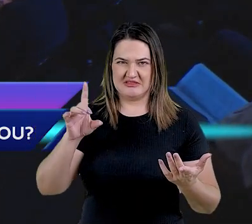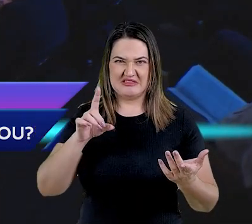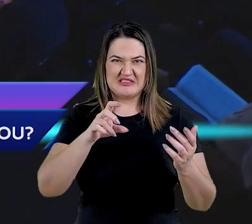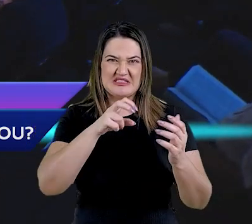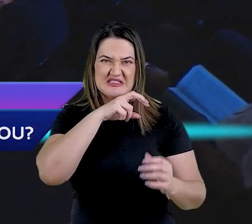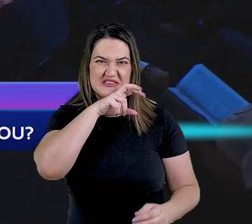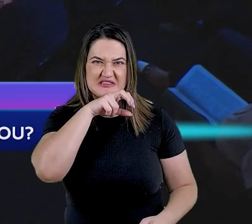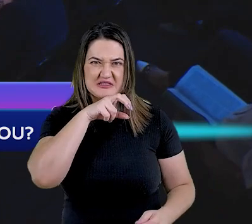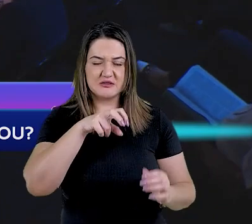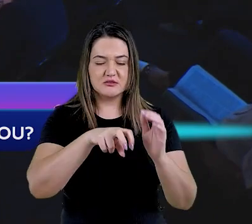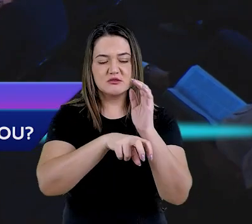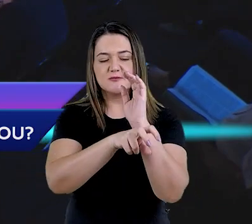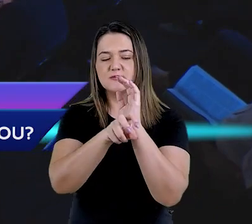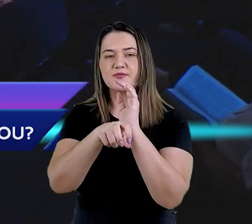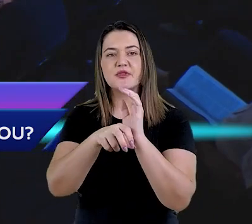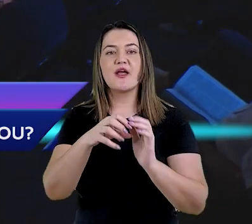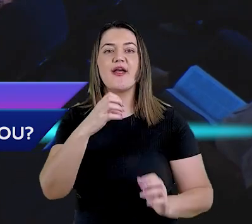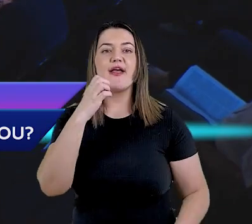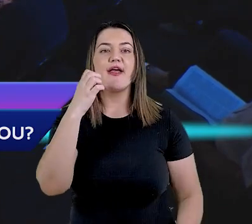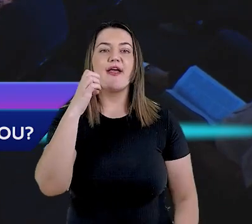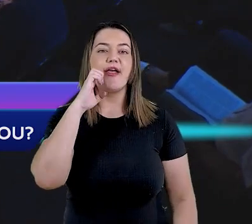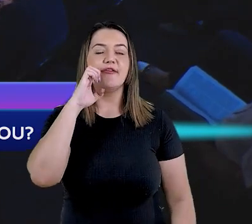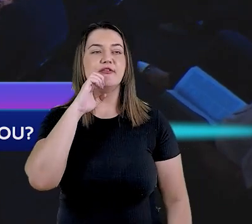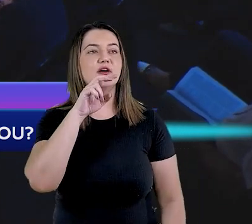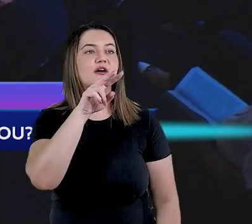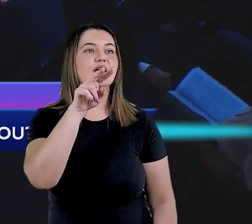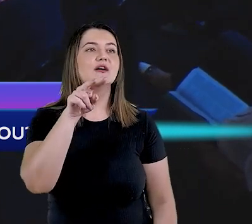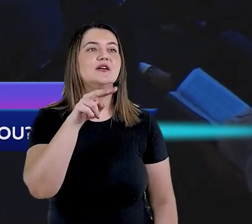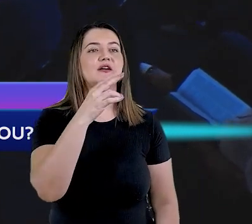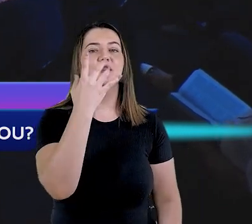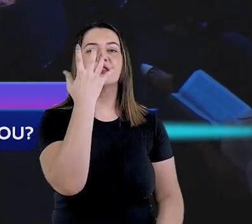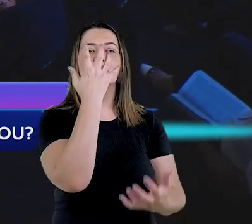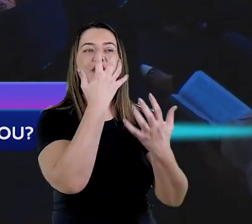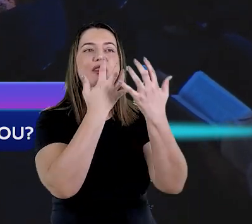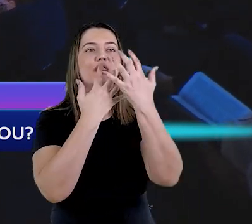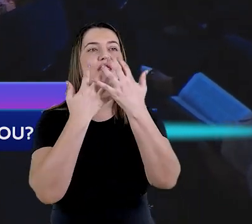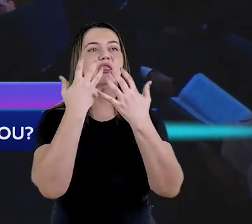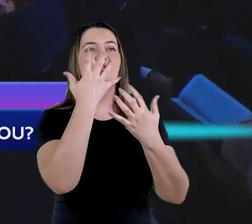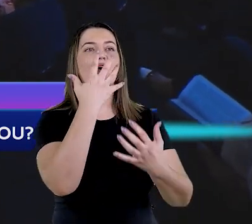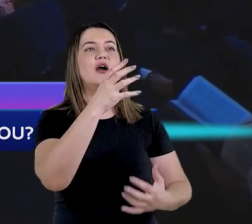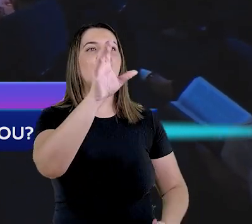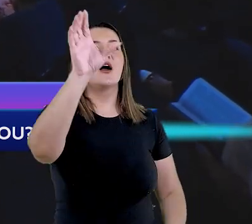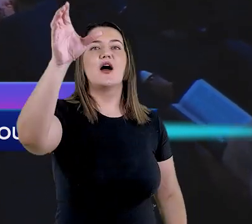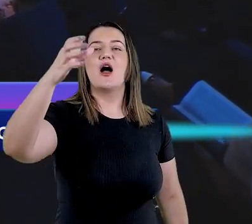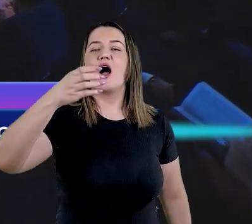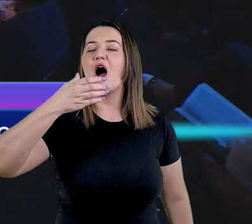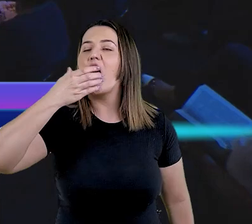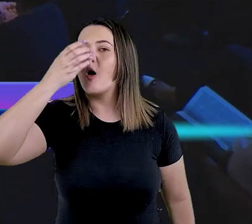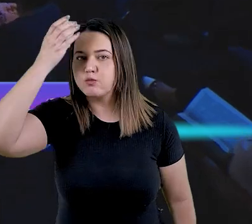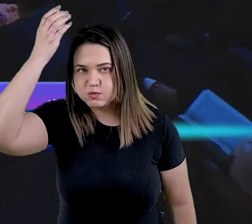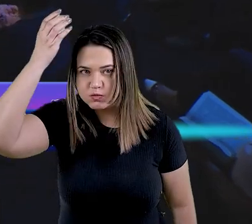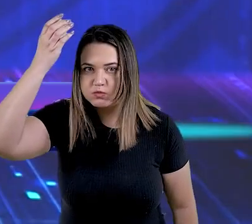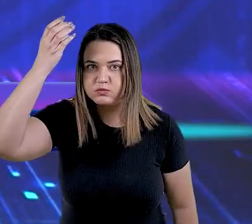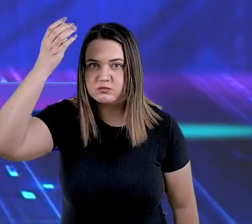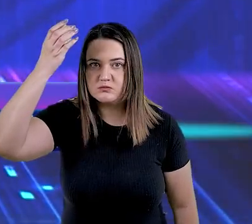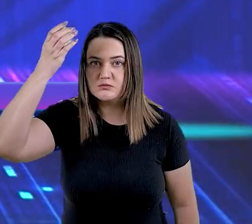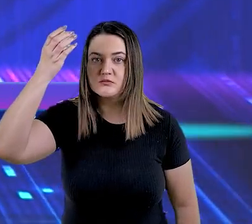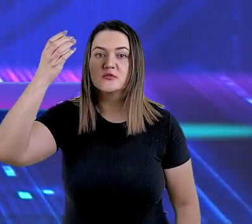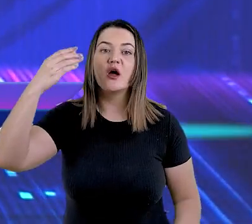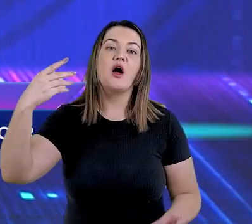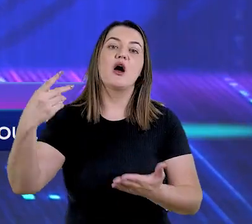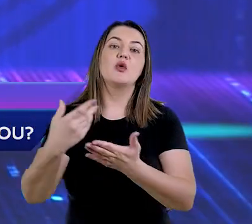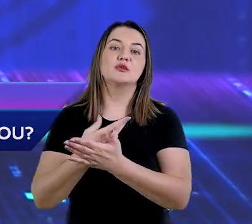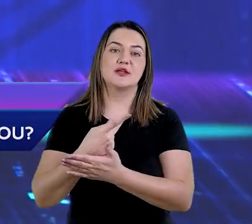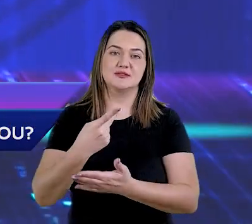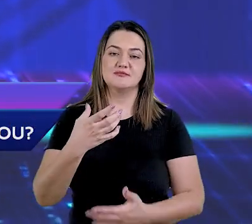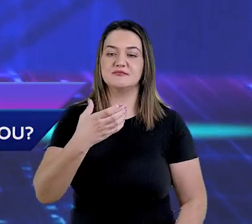coma. Eva, então, seduzida, ela come do fruto. E ela leva o fruto para